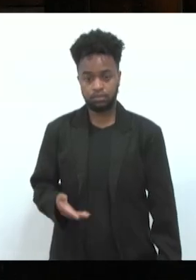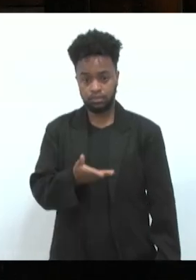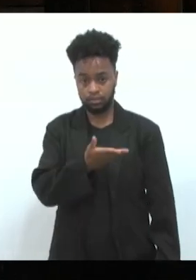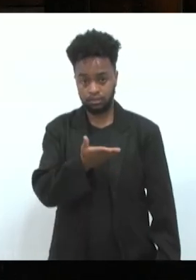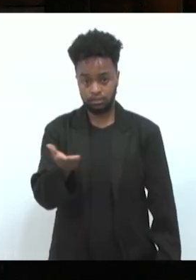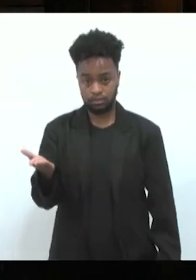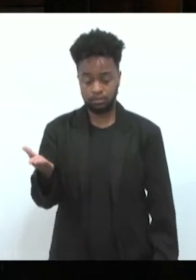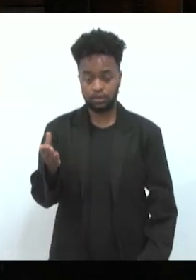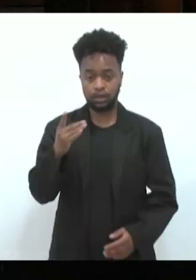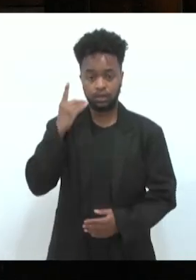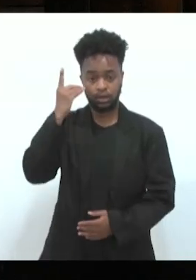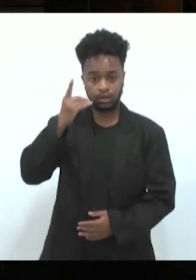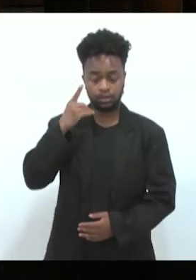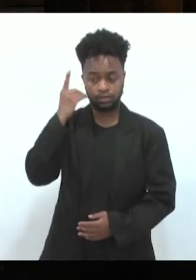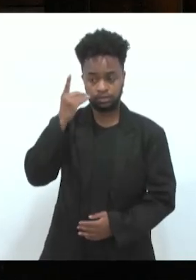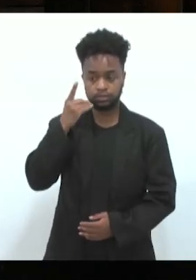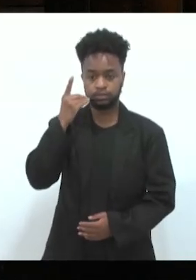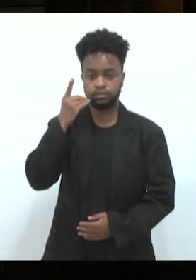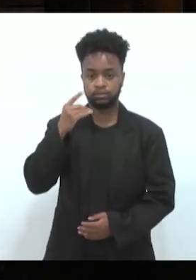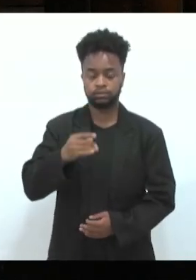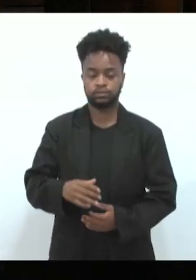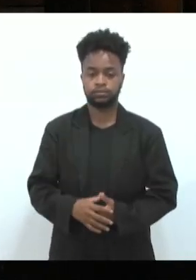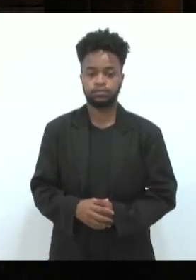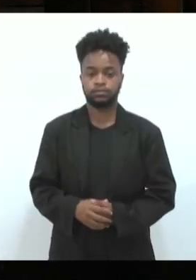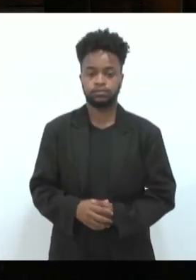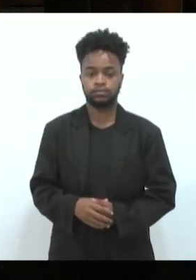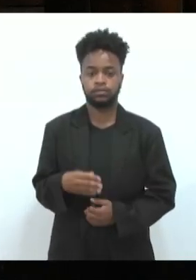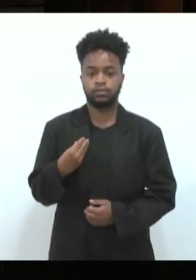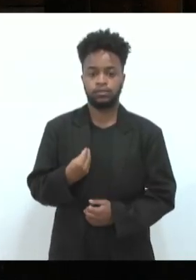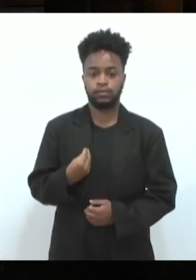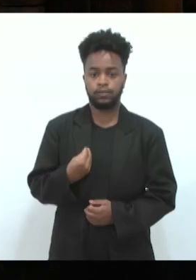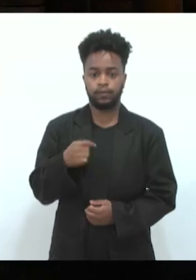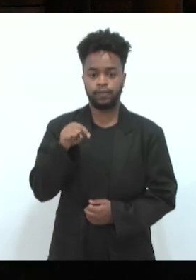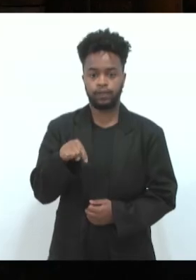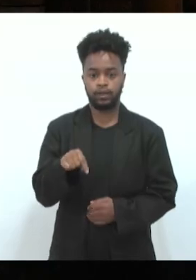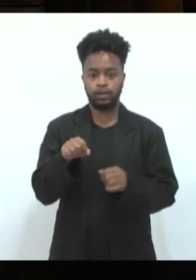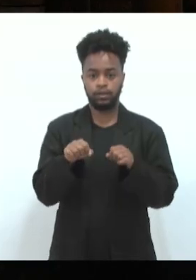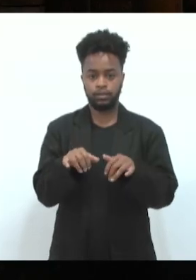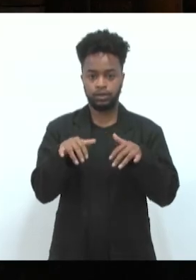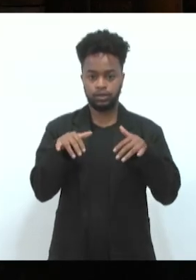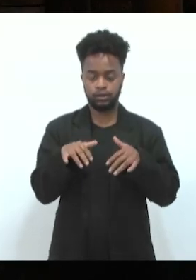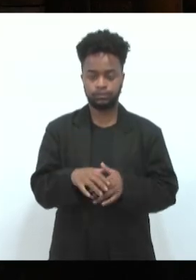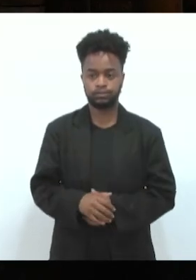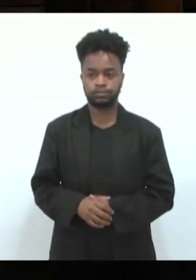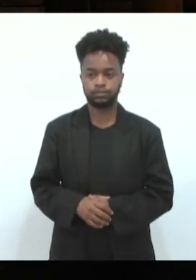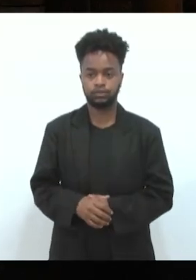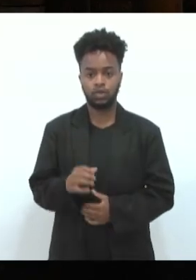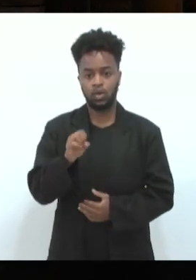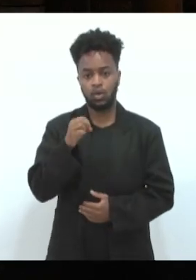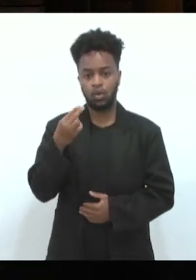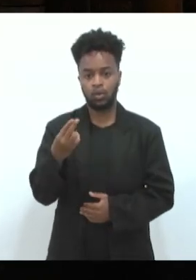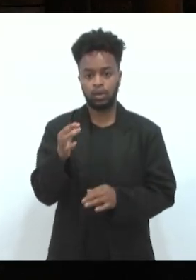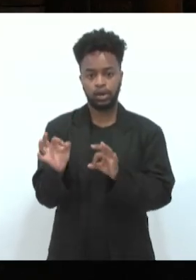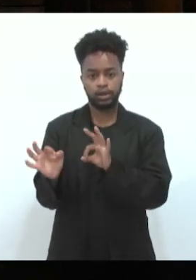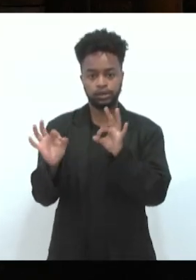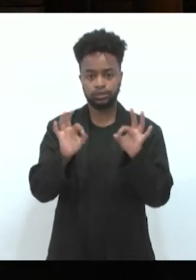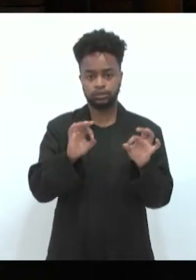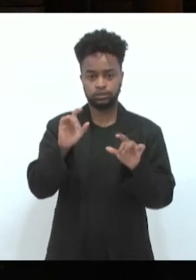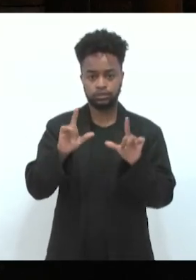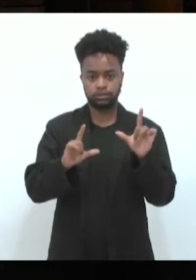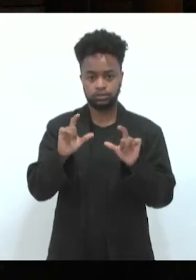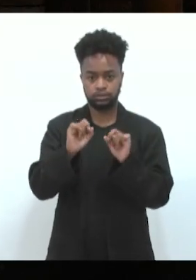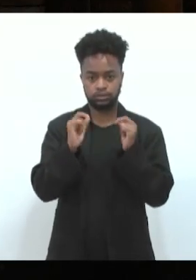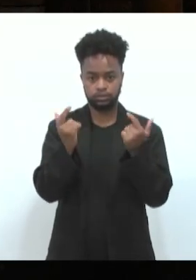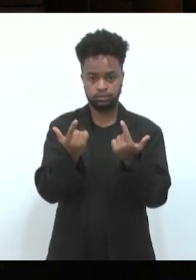senhoras e senhores deputados presentes em plenário, ou que nos acompanham pela